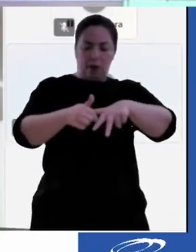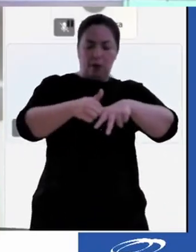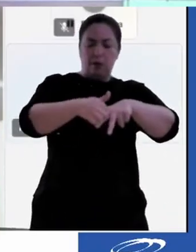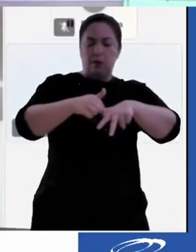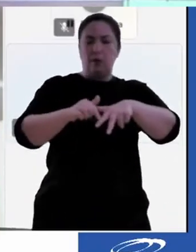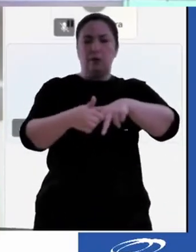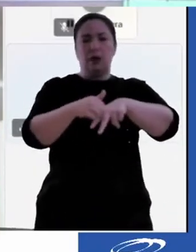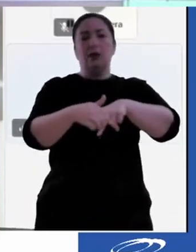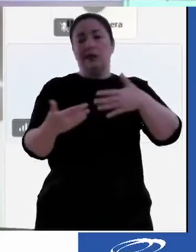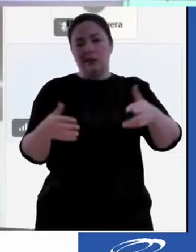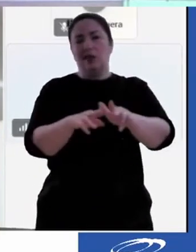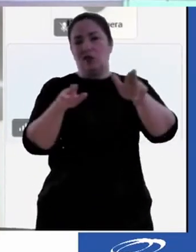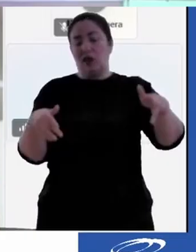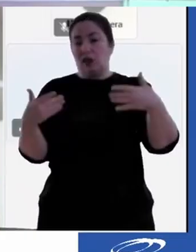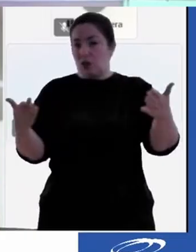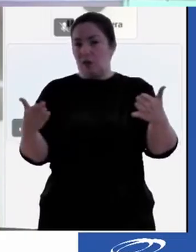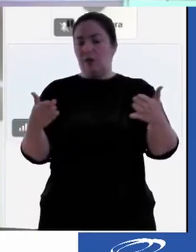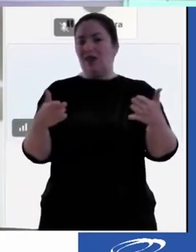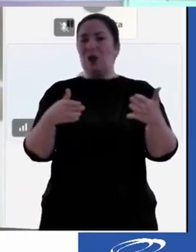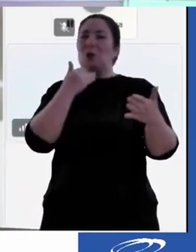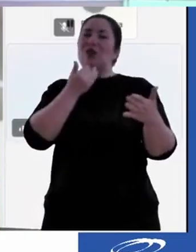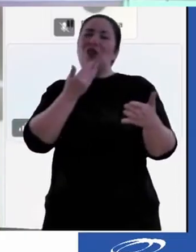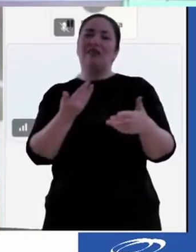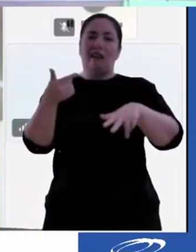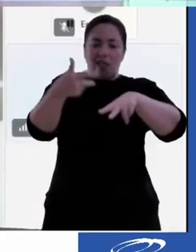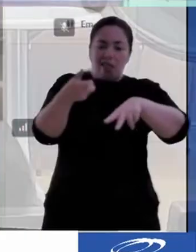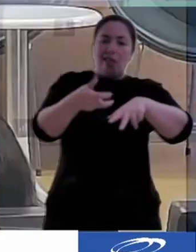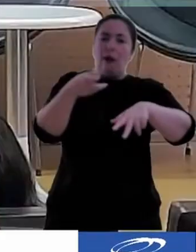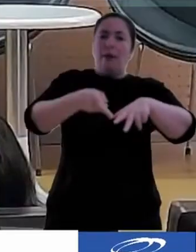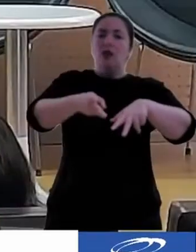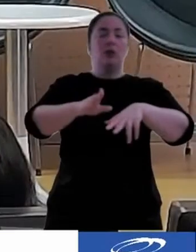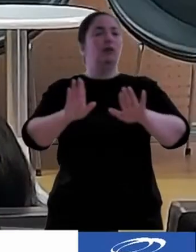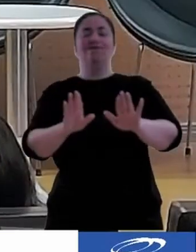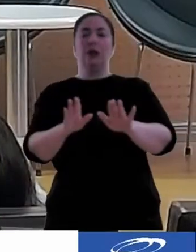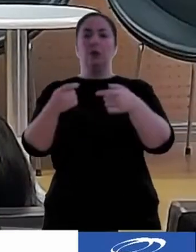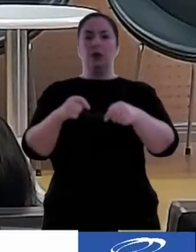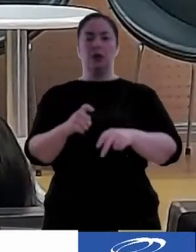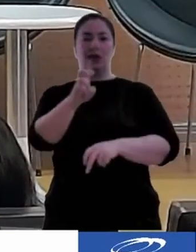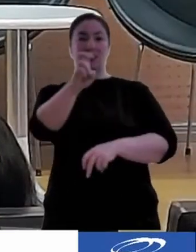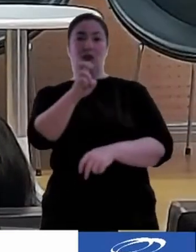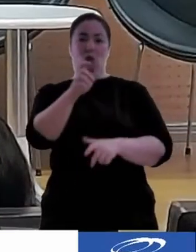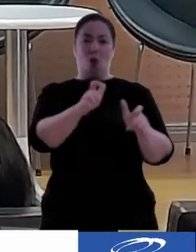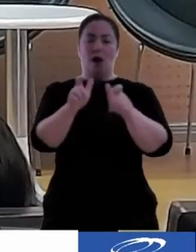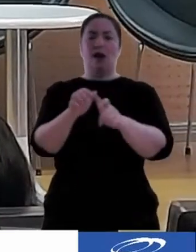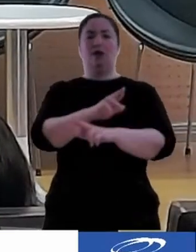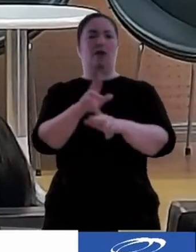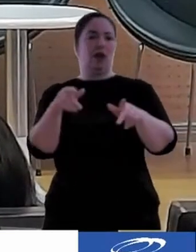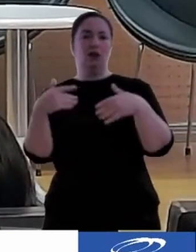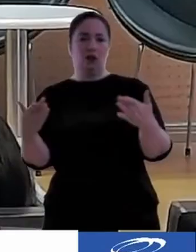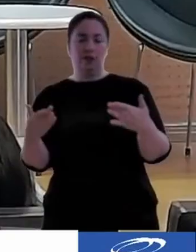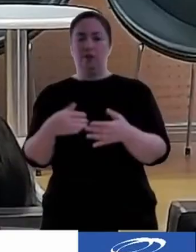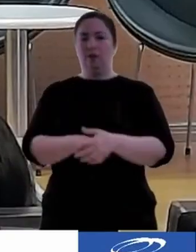mesmo local e dividir em 5 frascos, né? E a gente acaba não conseguindo inocular tecido